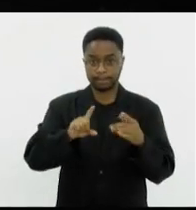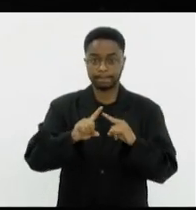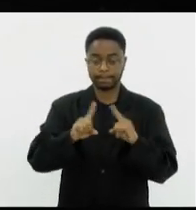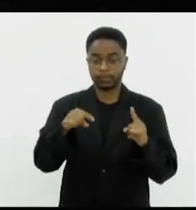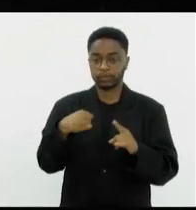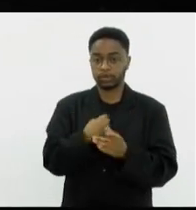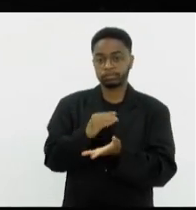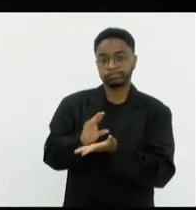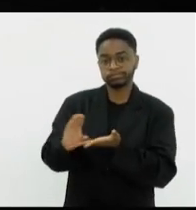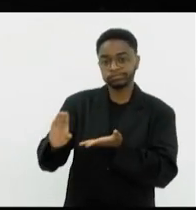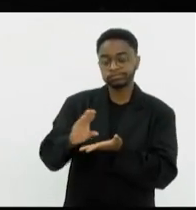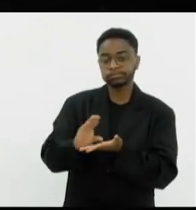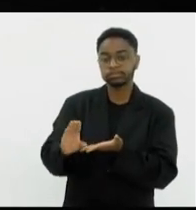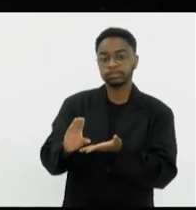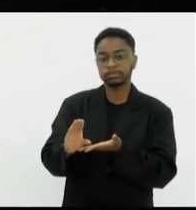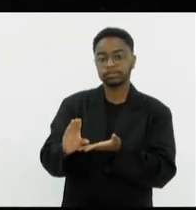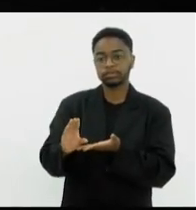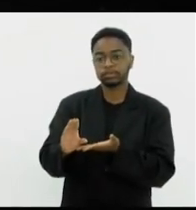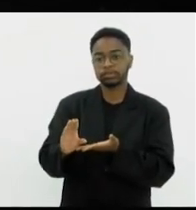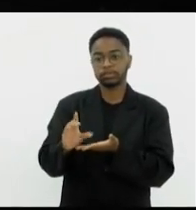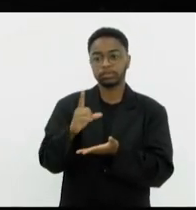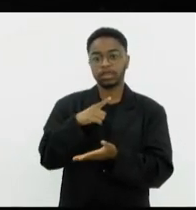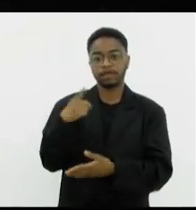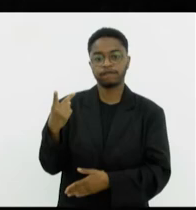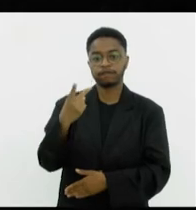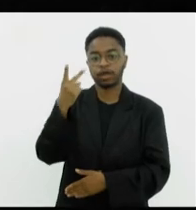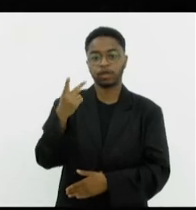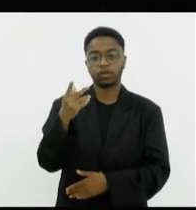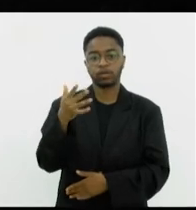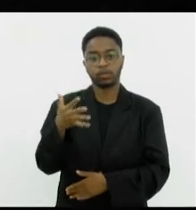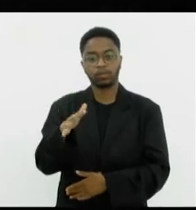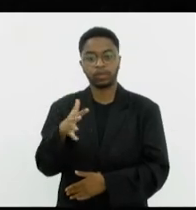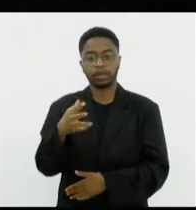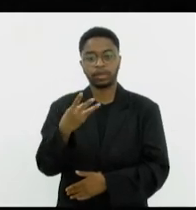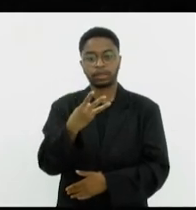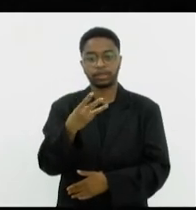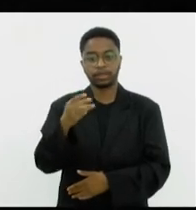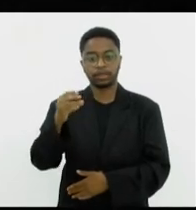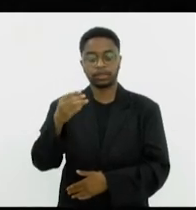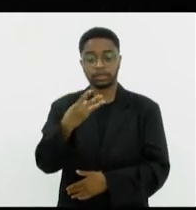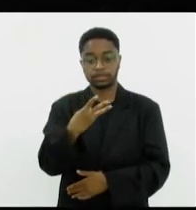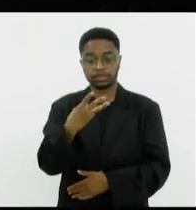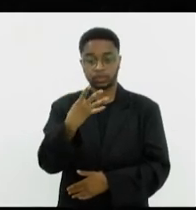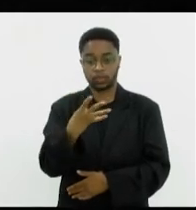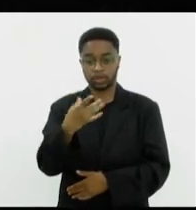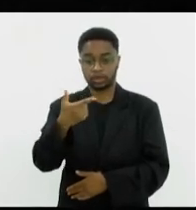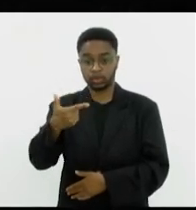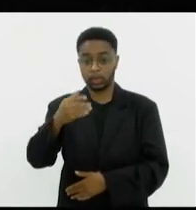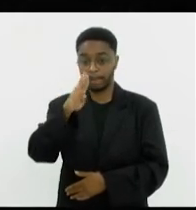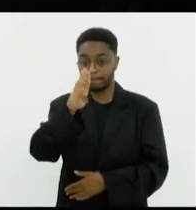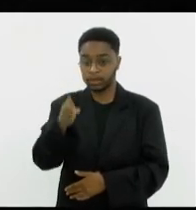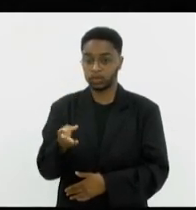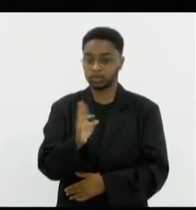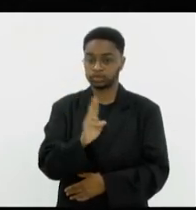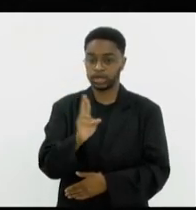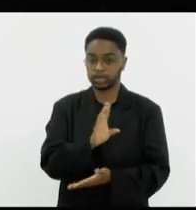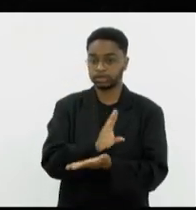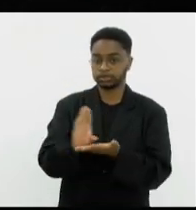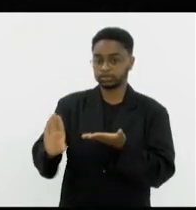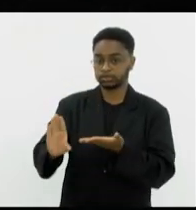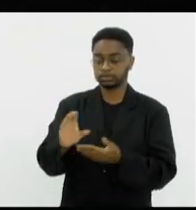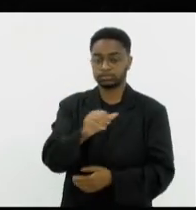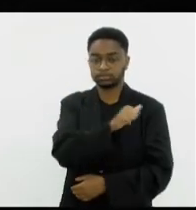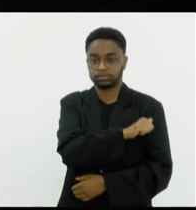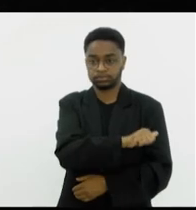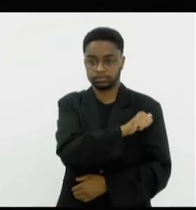Estão previstos valores na ordem de 342 bilhões de reais para o